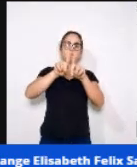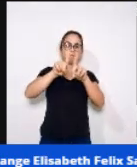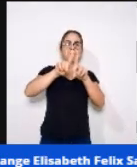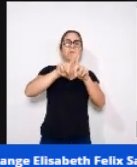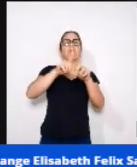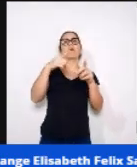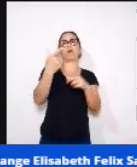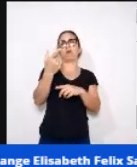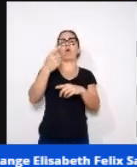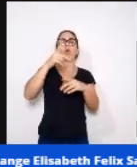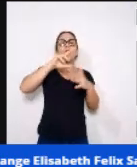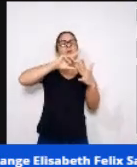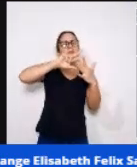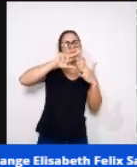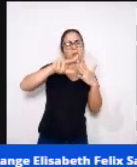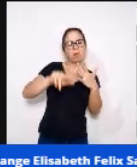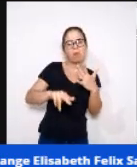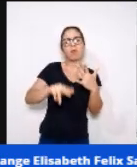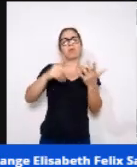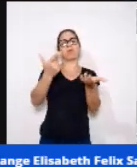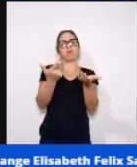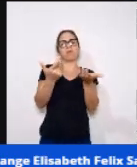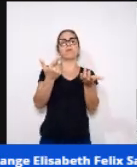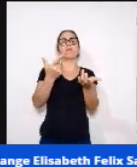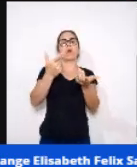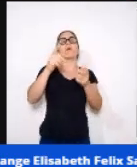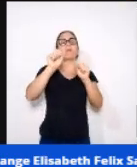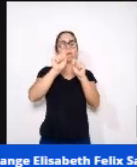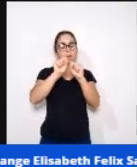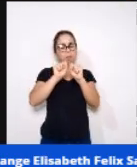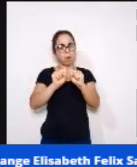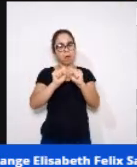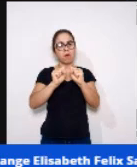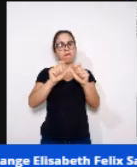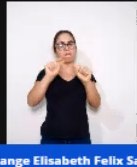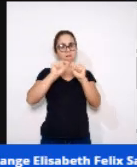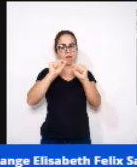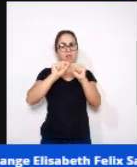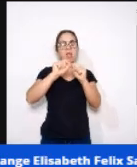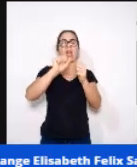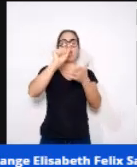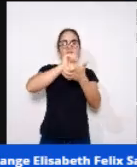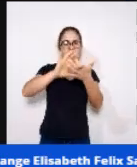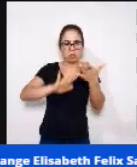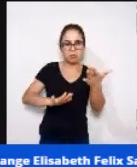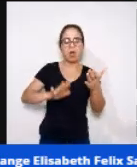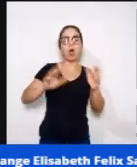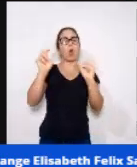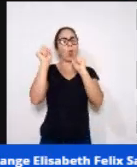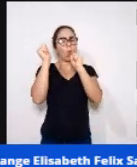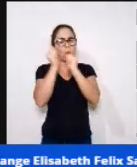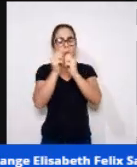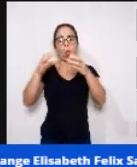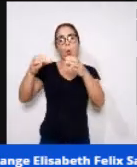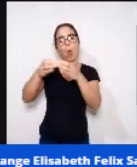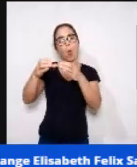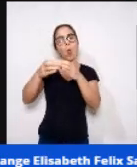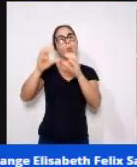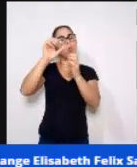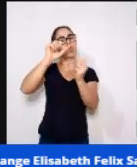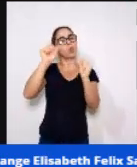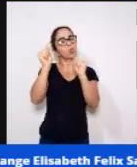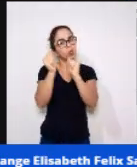atividade online em conjunto com esses alunos, todos podem fazer a mesma atividade ao mesmo tempo, caso seja possível na sua